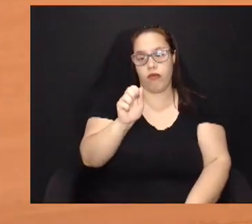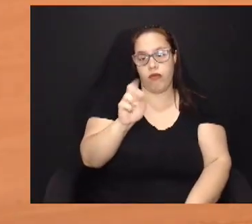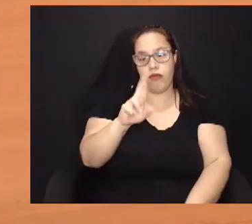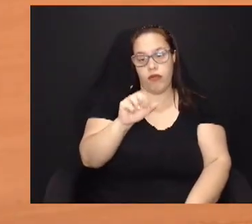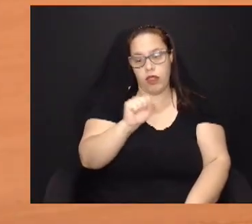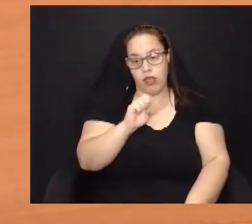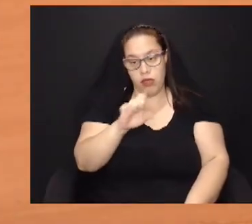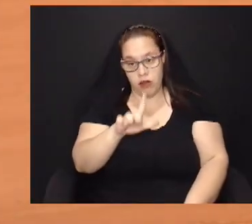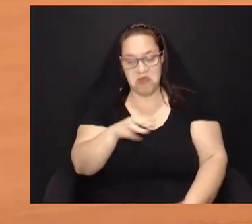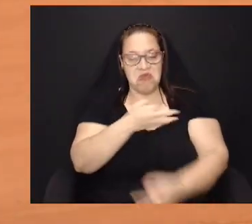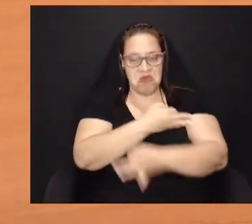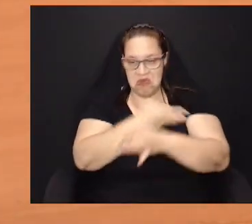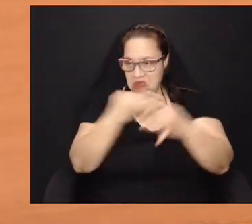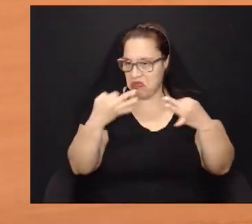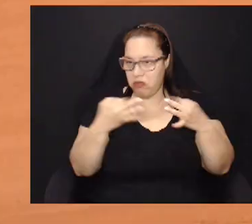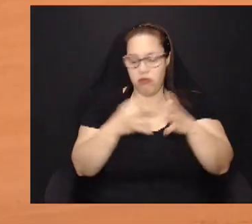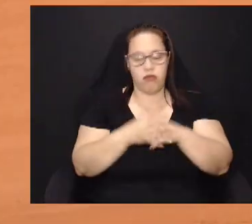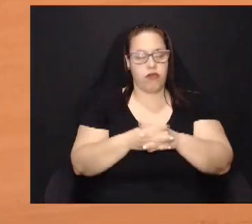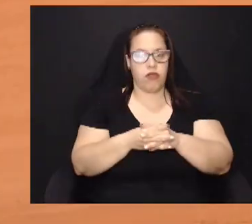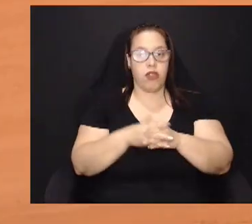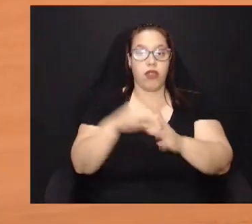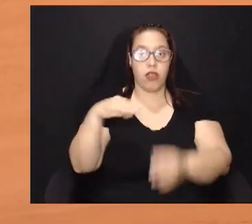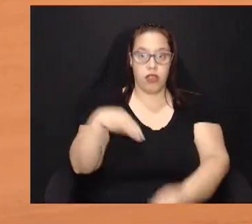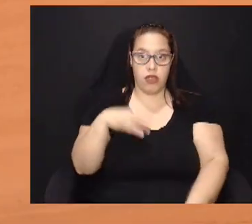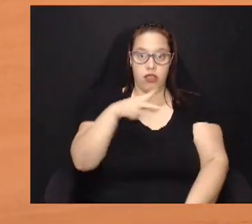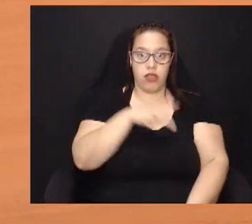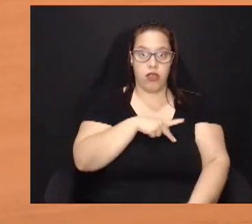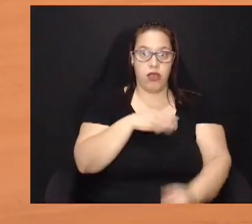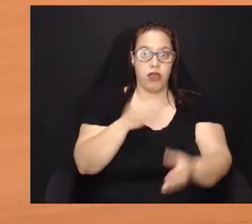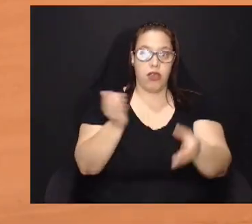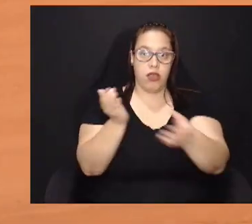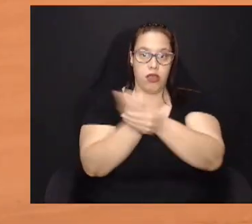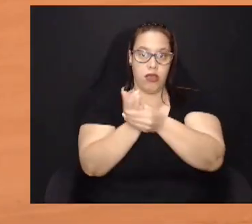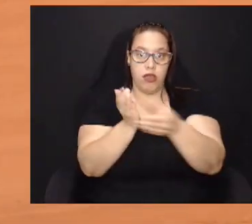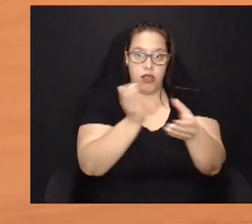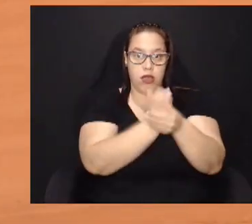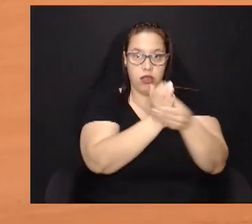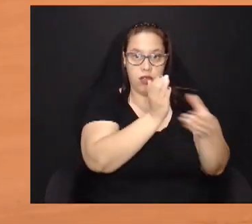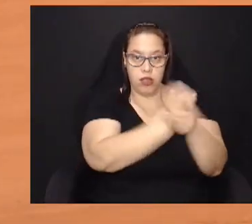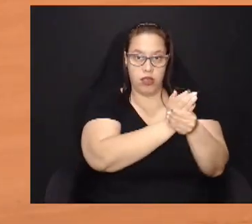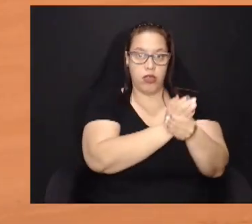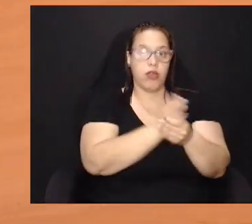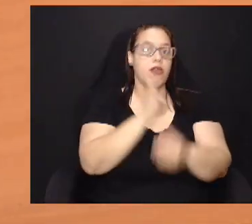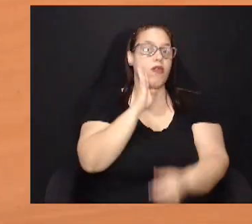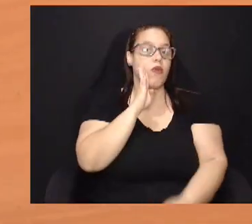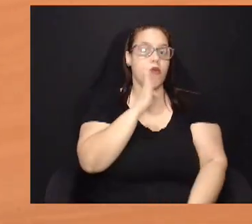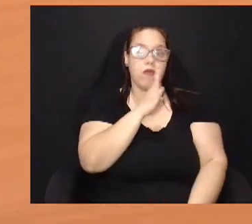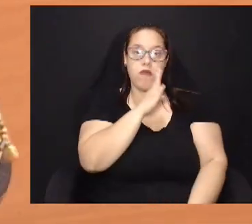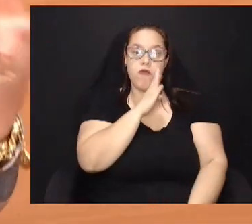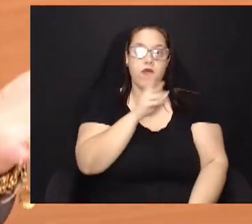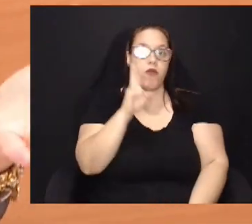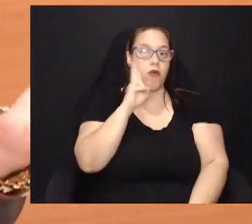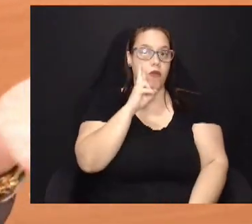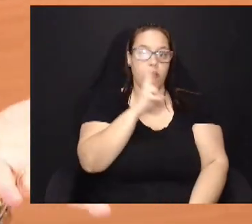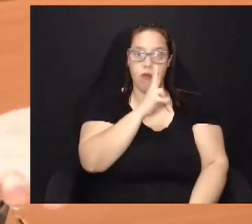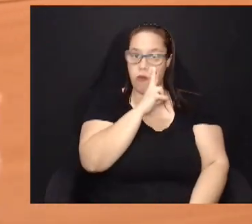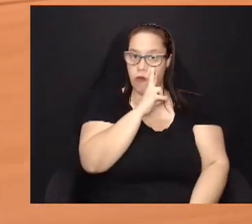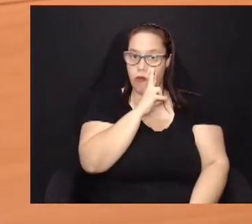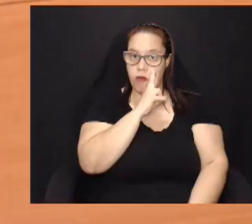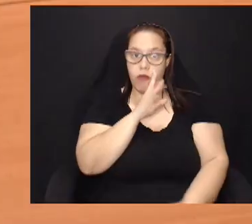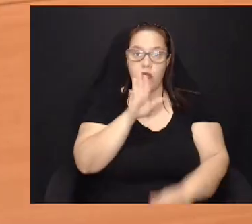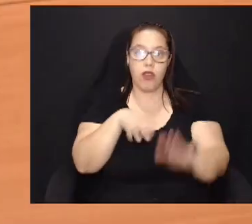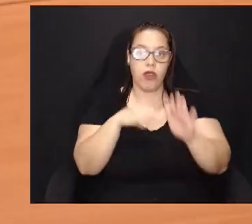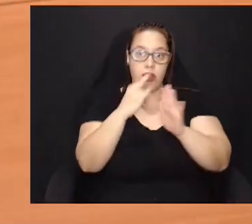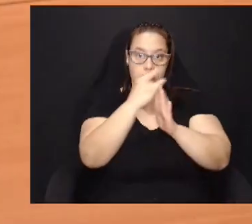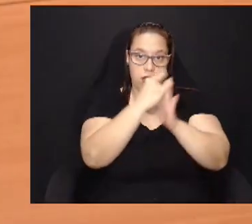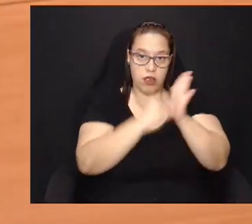êxito. Êxito porque o Ministério Público tem arquivado alguns processos de bares aqui de vocês com relação à documentação